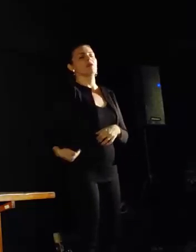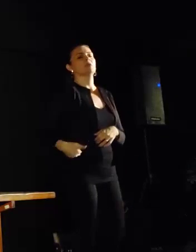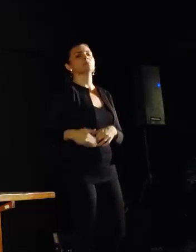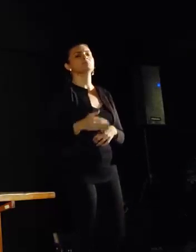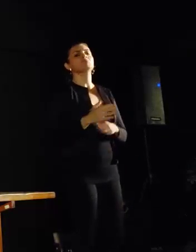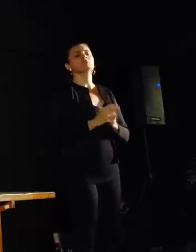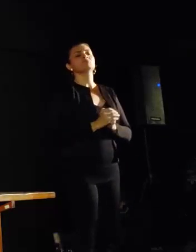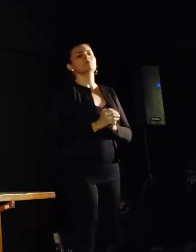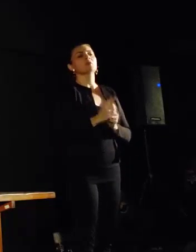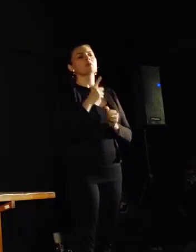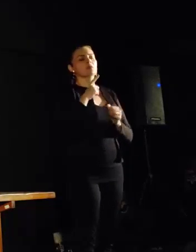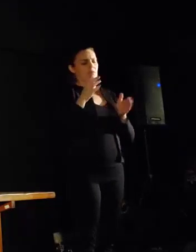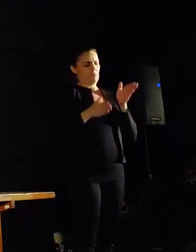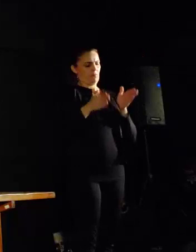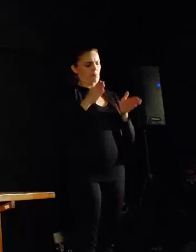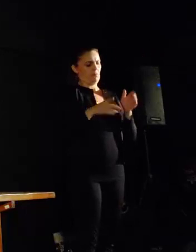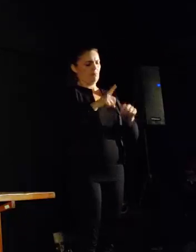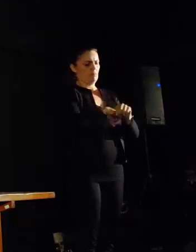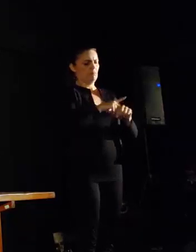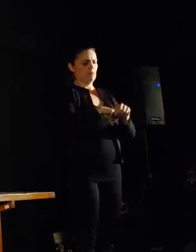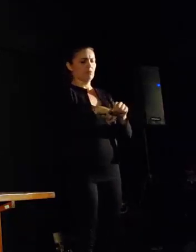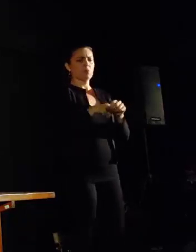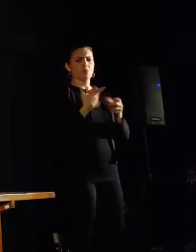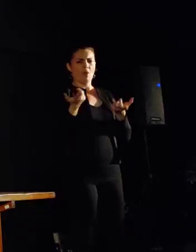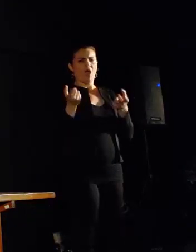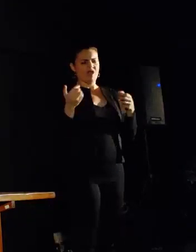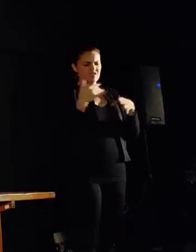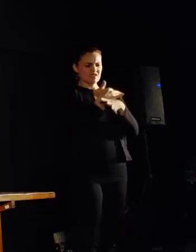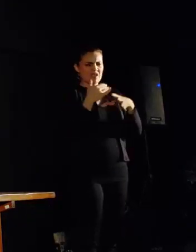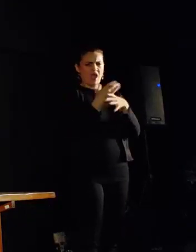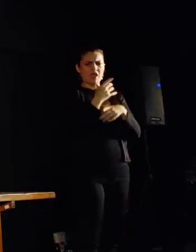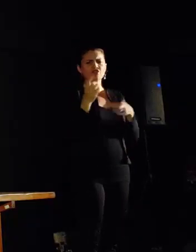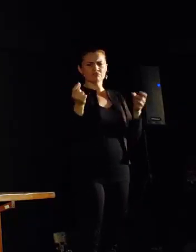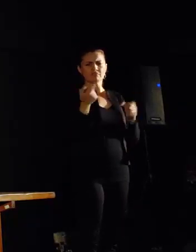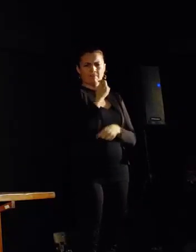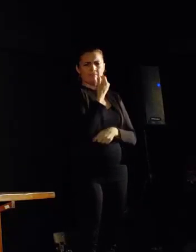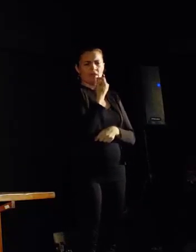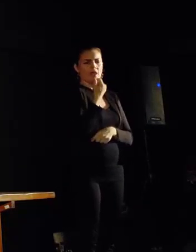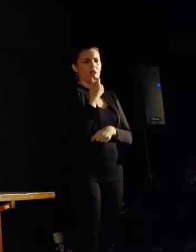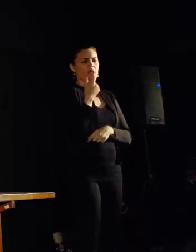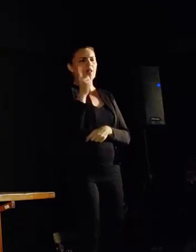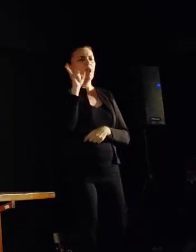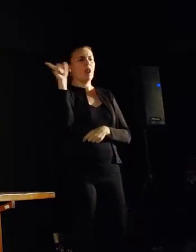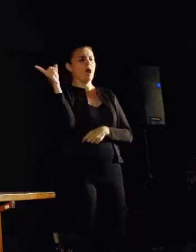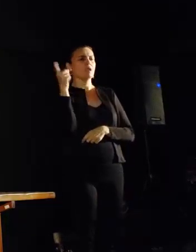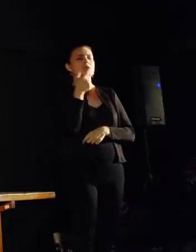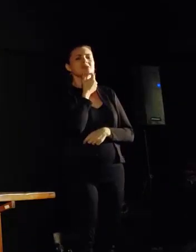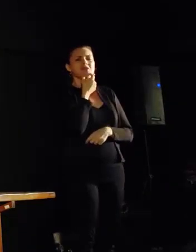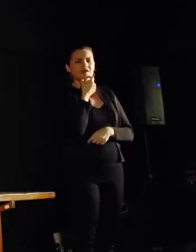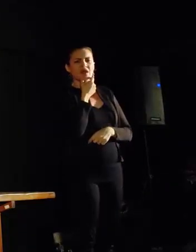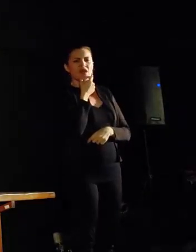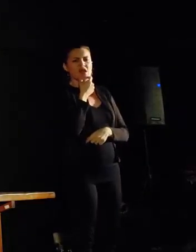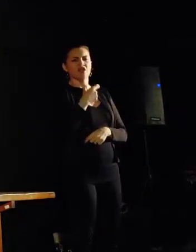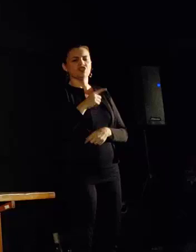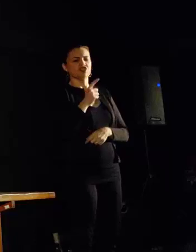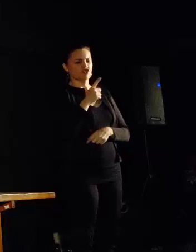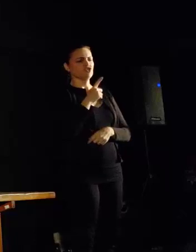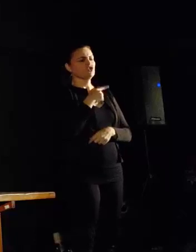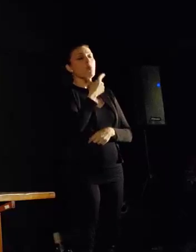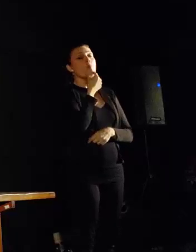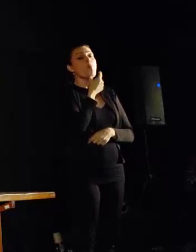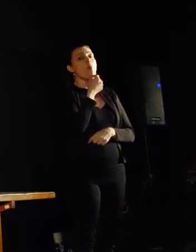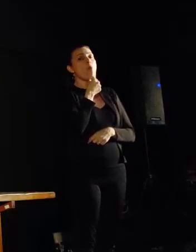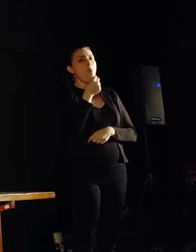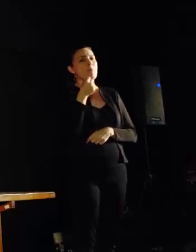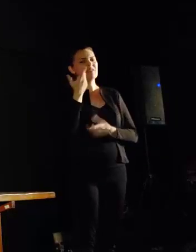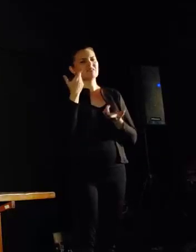houve um momento em que, em uma pequena cidade na Inglaterra, um sujeito claramente portador de transtornos esquizofrênicos